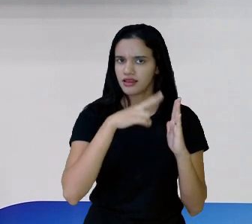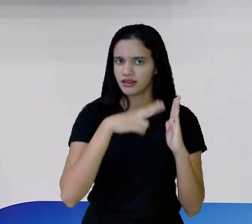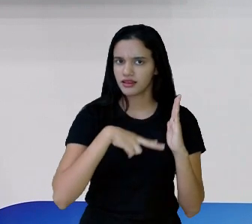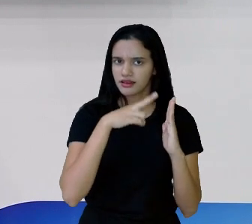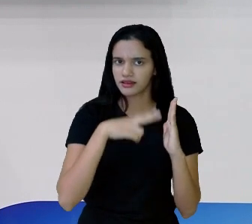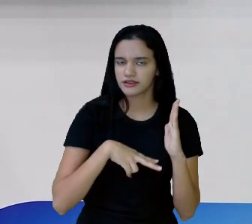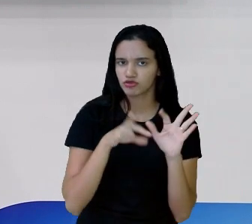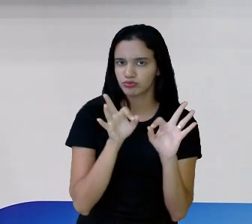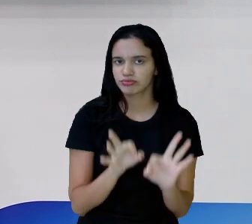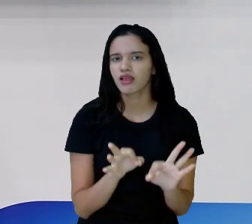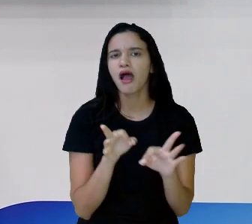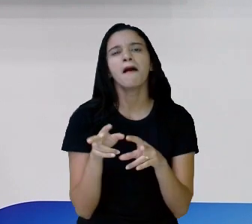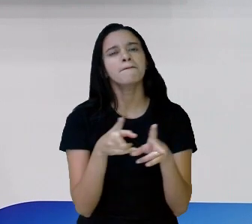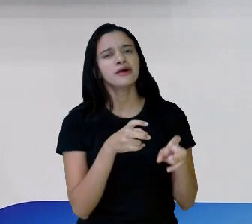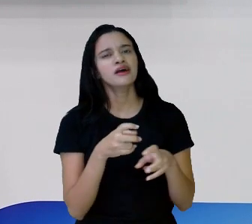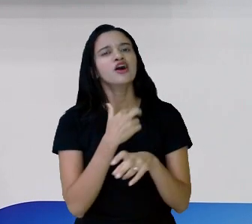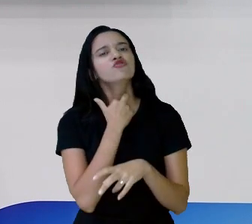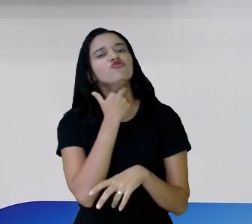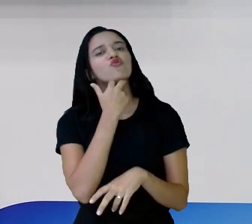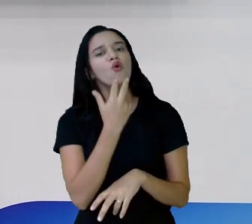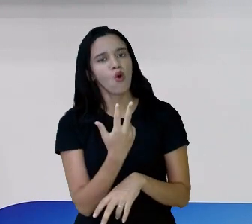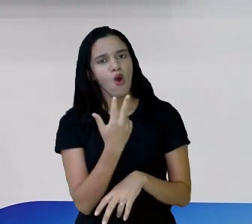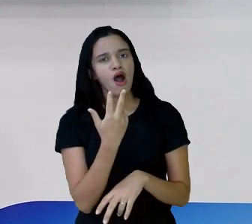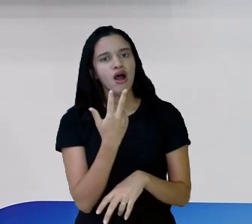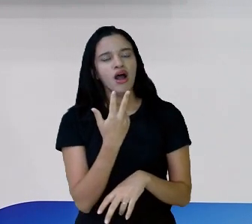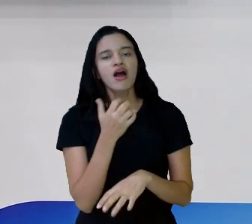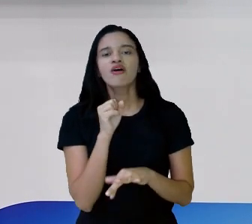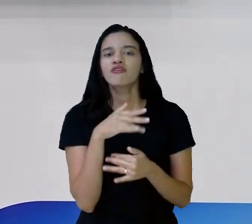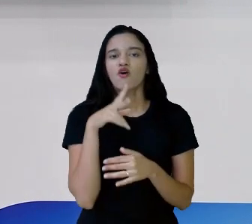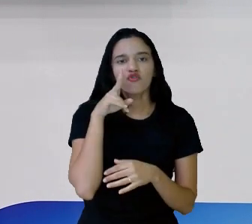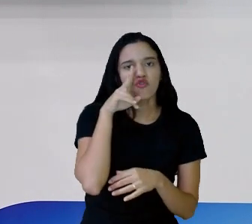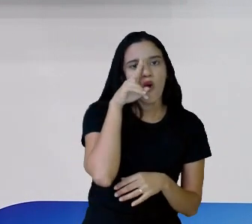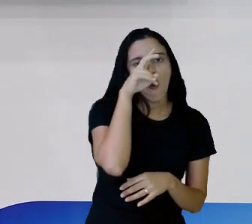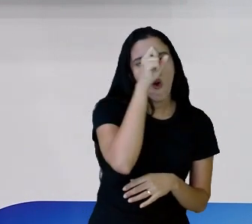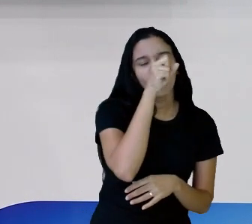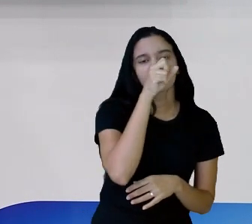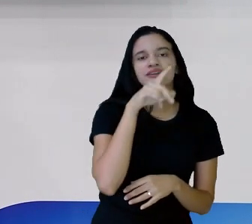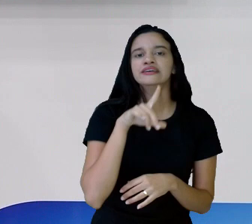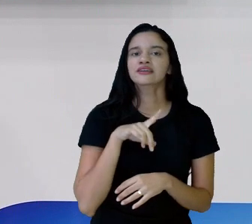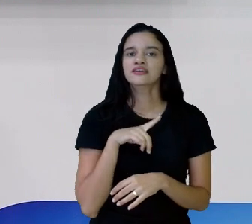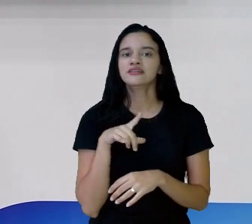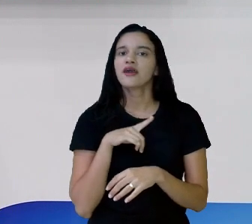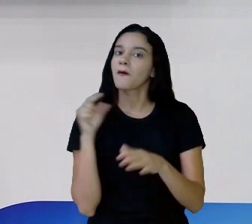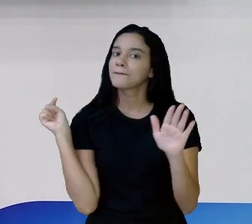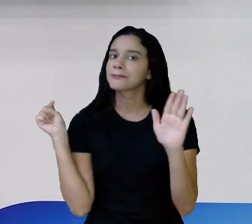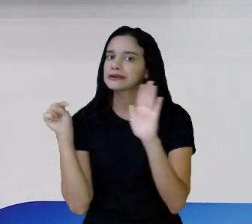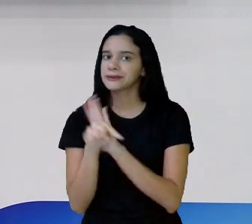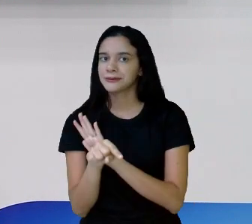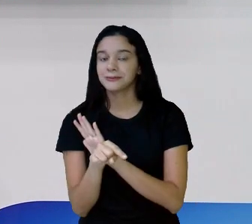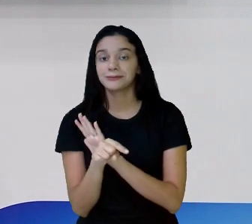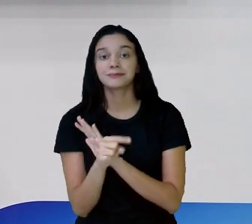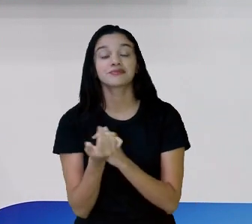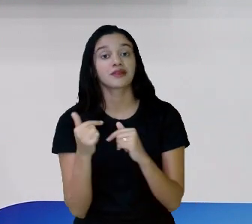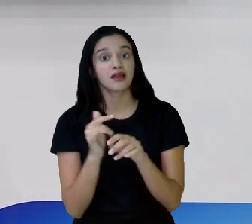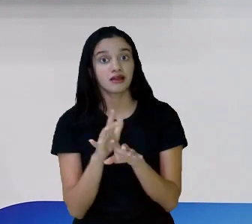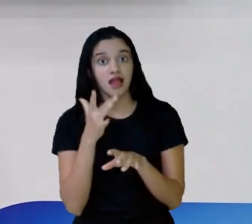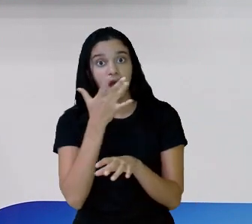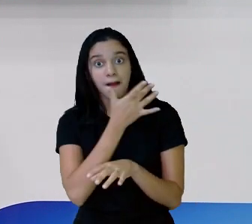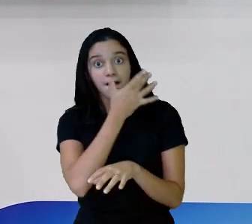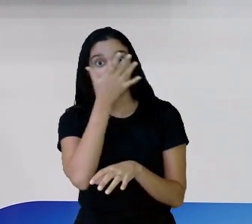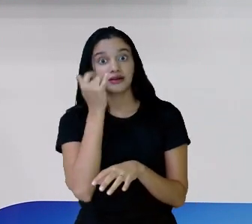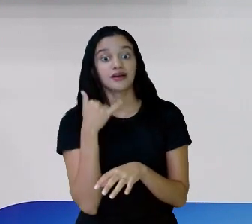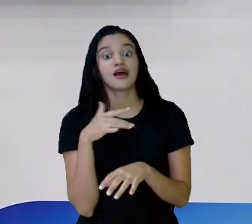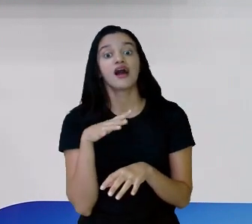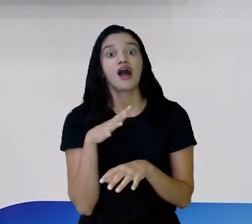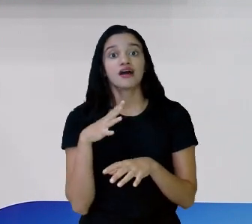li? Perceberam a minha voz? Teve uma hora que eu falava mais forte, tinha hora que era uma pergunta, a pessoa estava tão desesperada. Lembra,